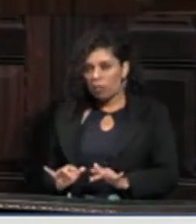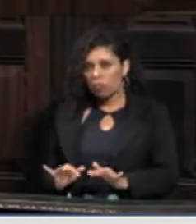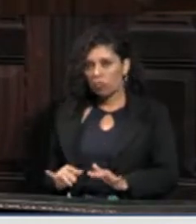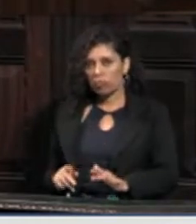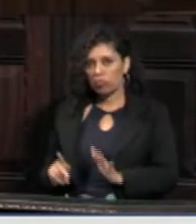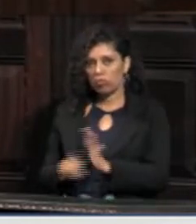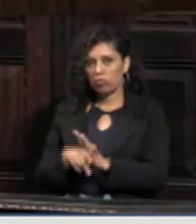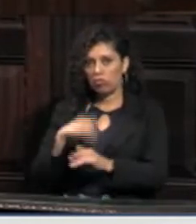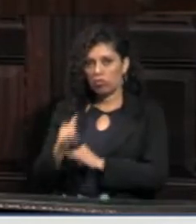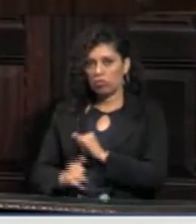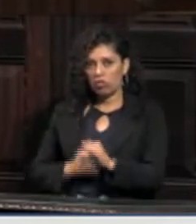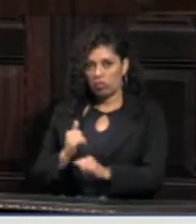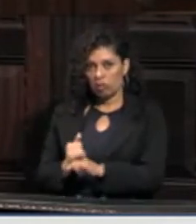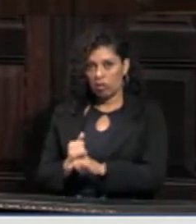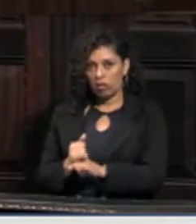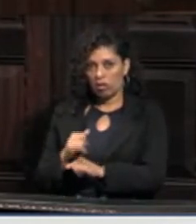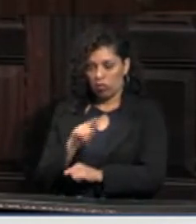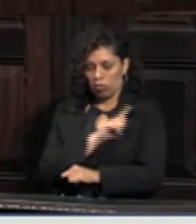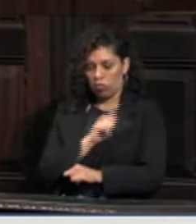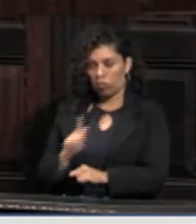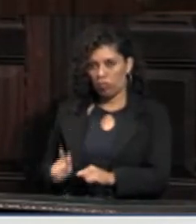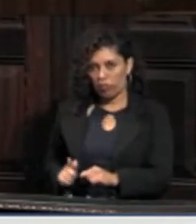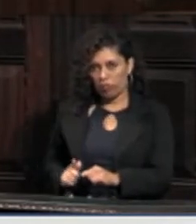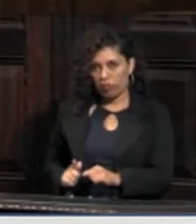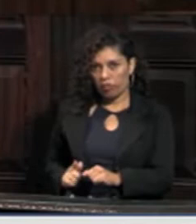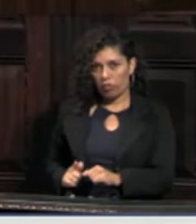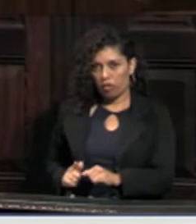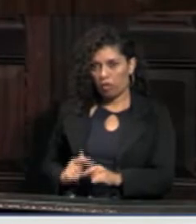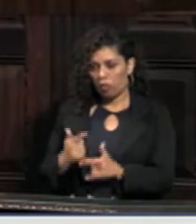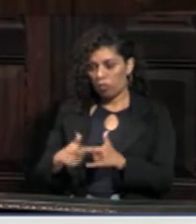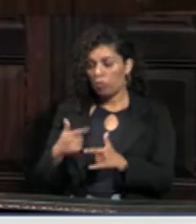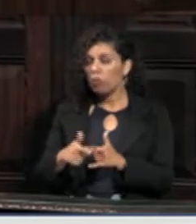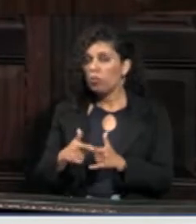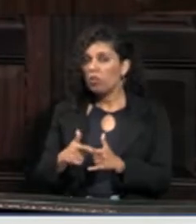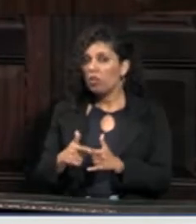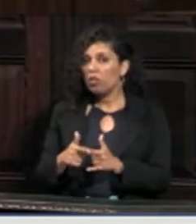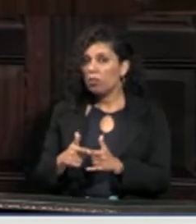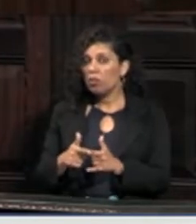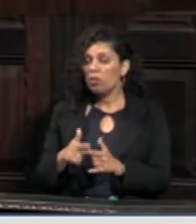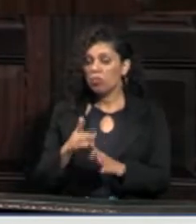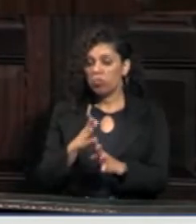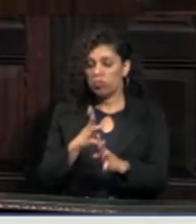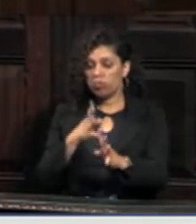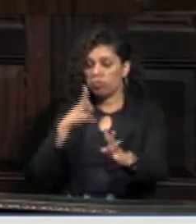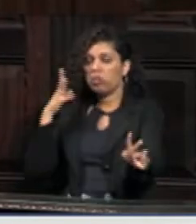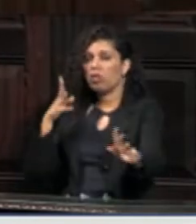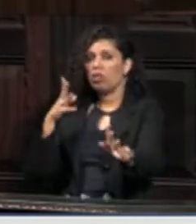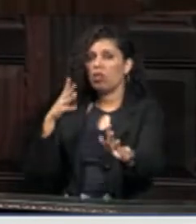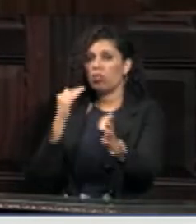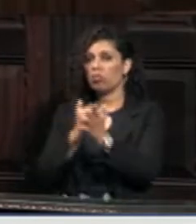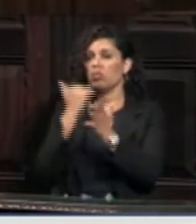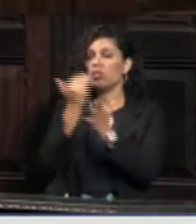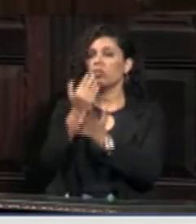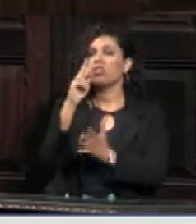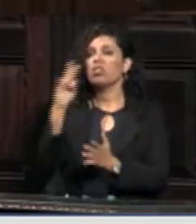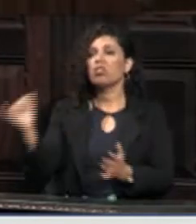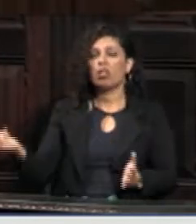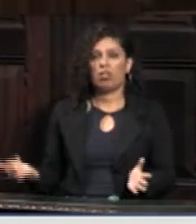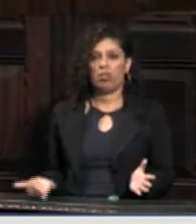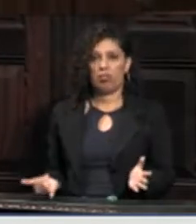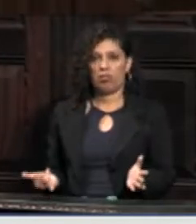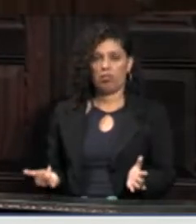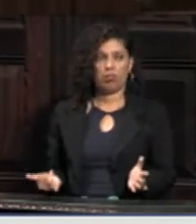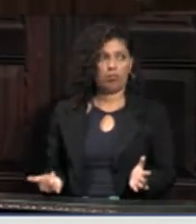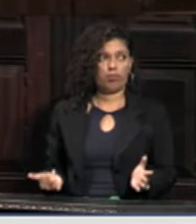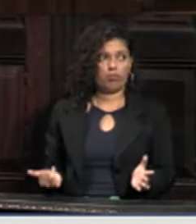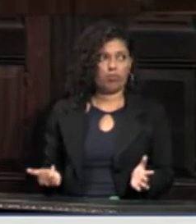traz um outro problema para essa já sucateada rede de saúde. Transfere para a base